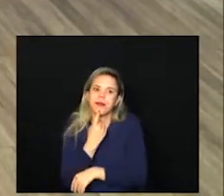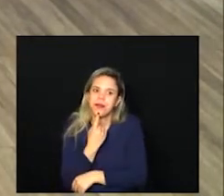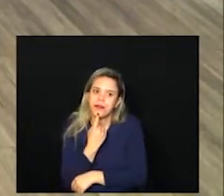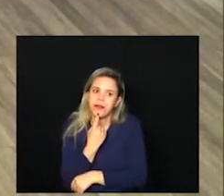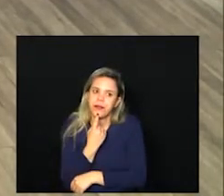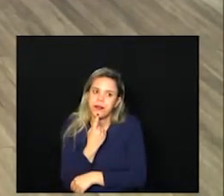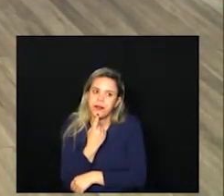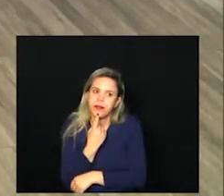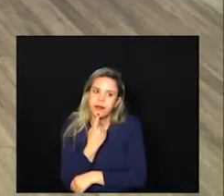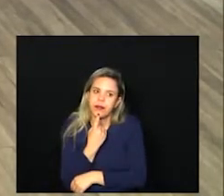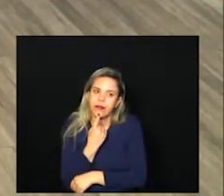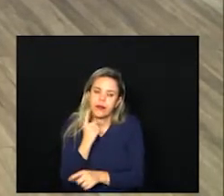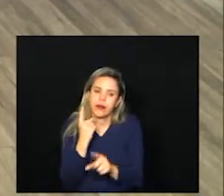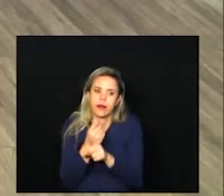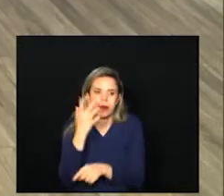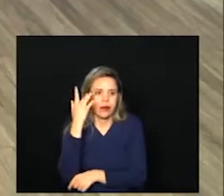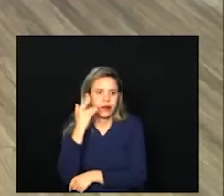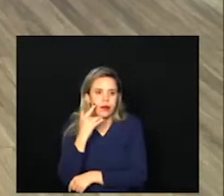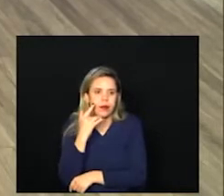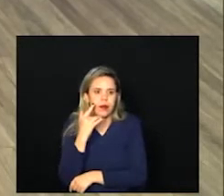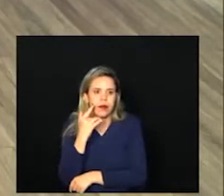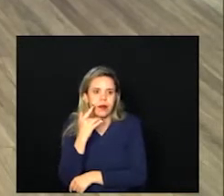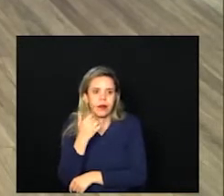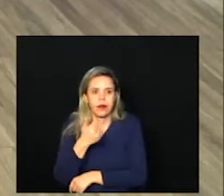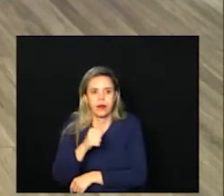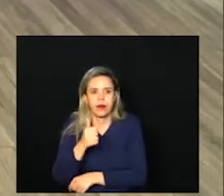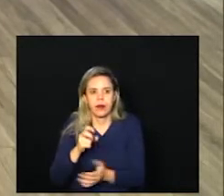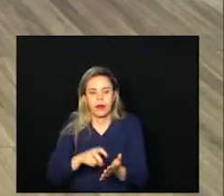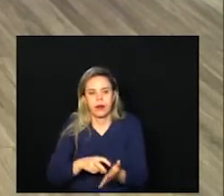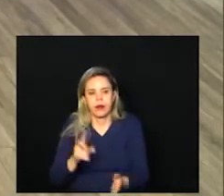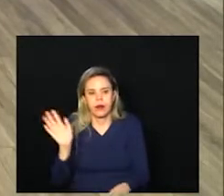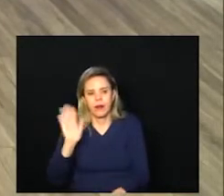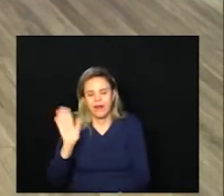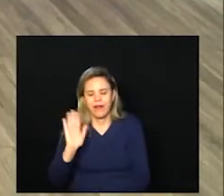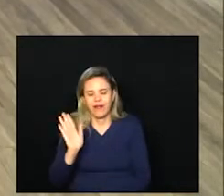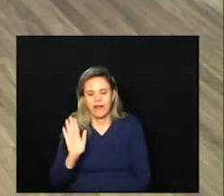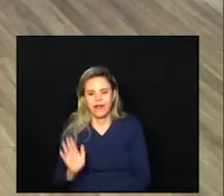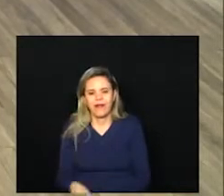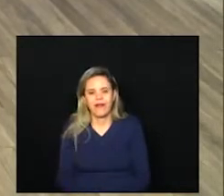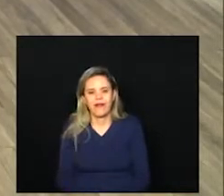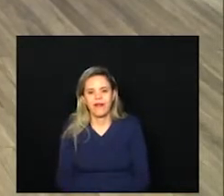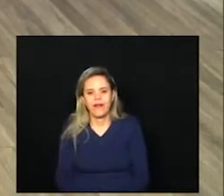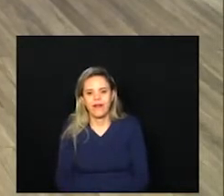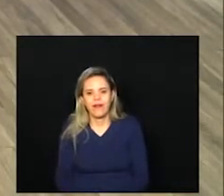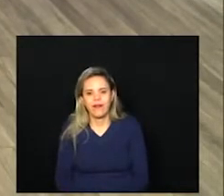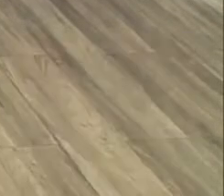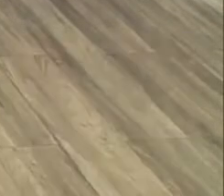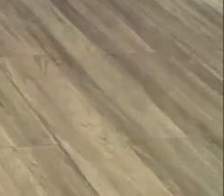Campinas. E nos vemos amanhã a partir das 11 horas. Até lá. Tchau, tchau.